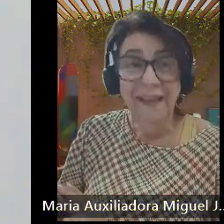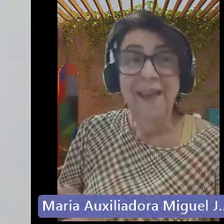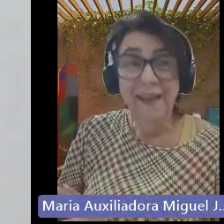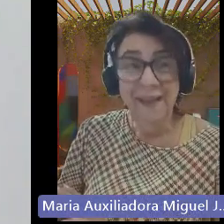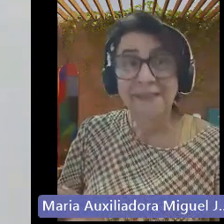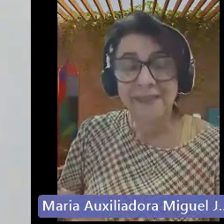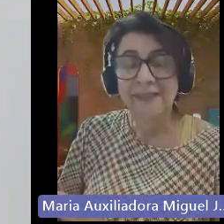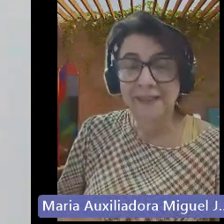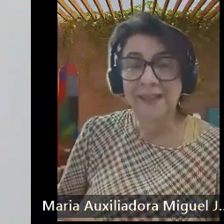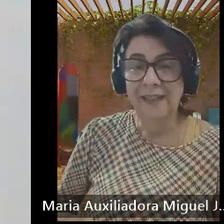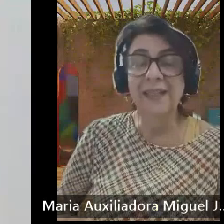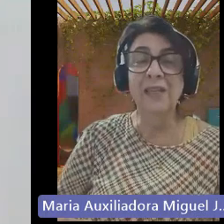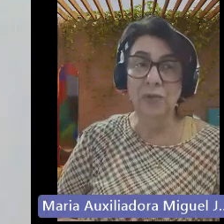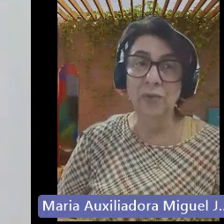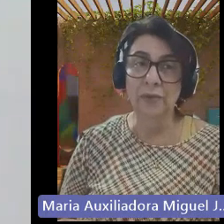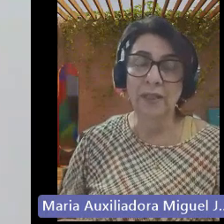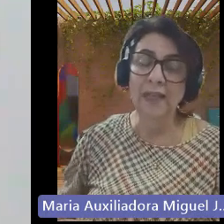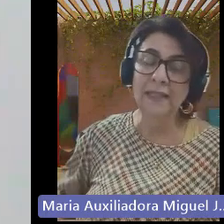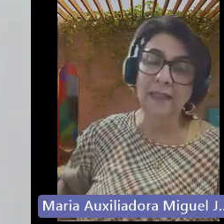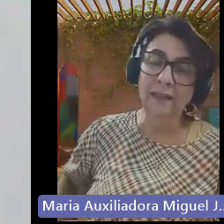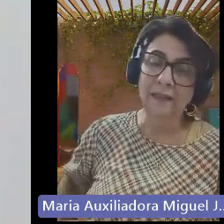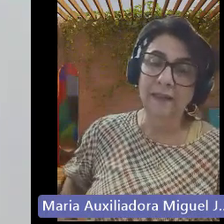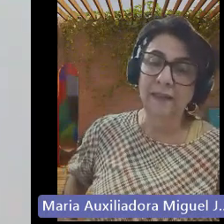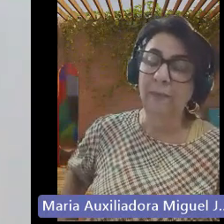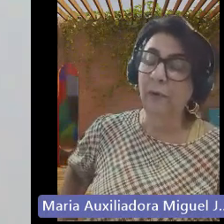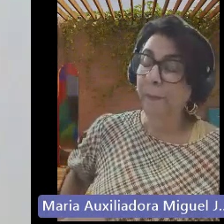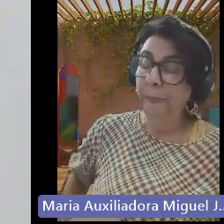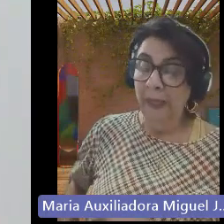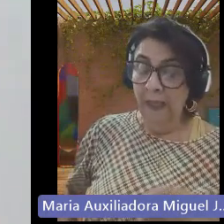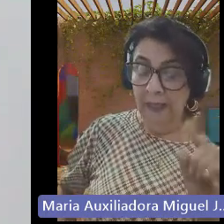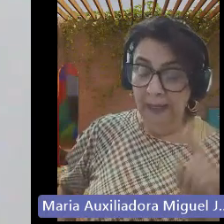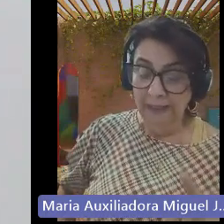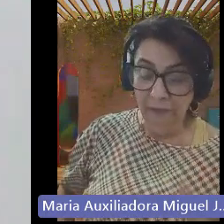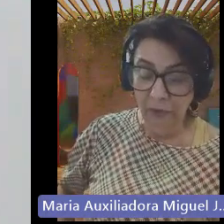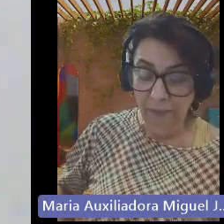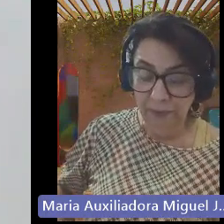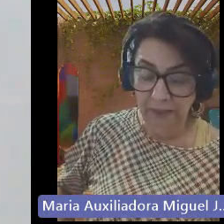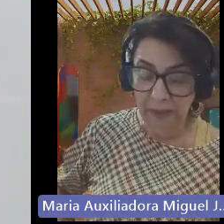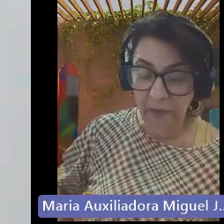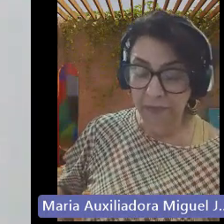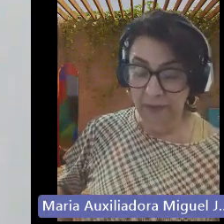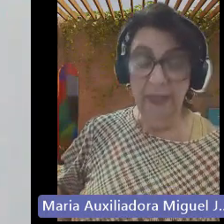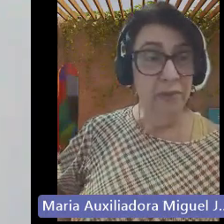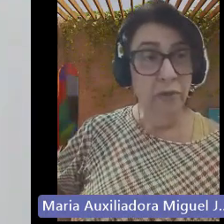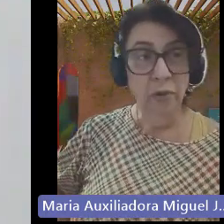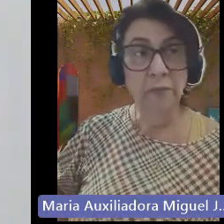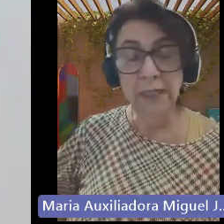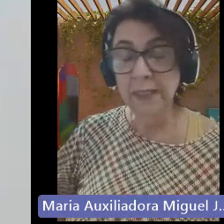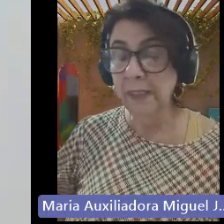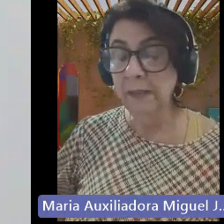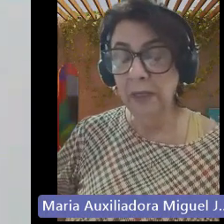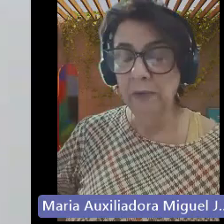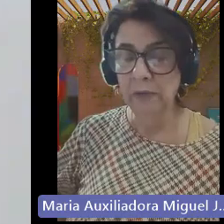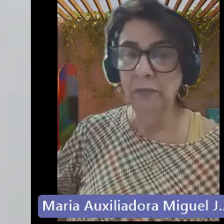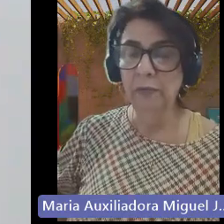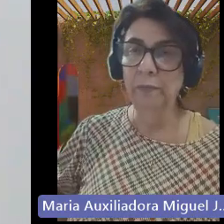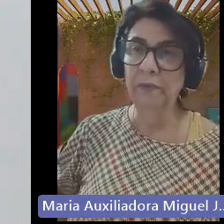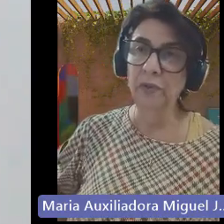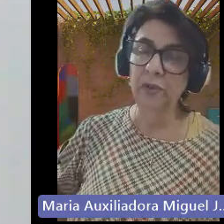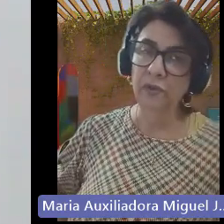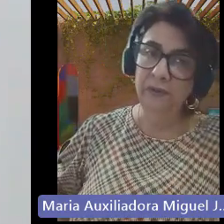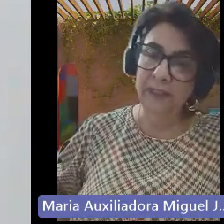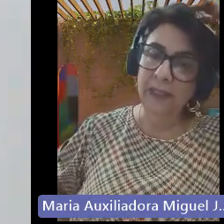novo para o entendi. Então é tudo muito novo. Sim, tá bom? Essa foi sua primeira pergunta. Temos autonomia, sim,